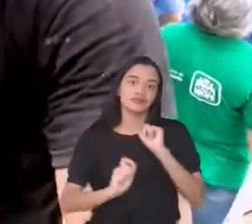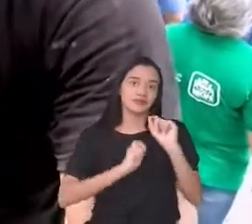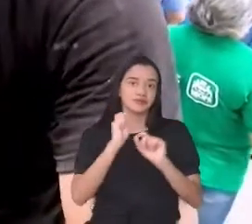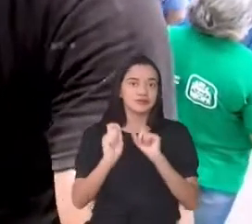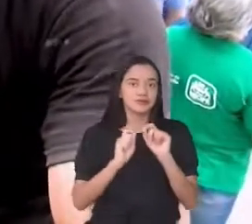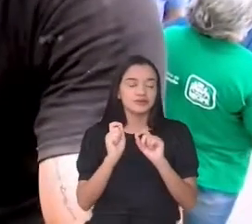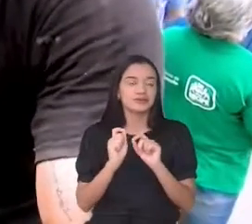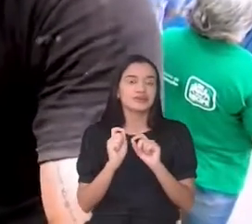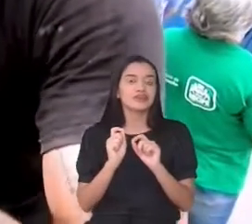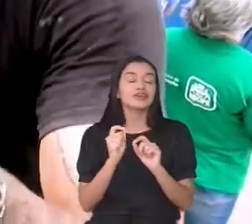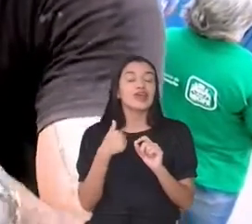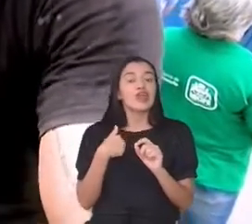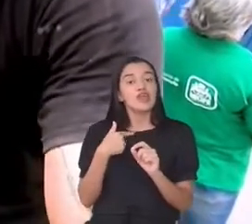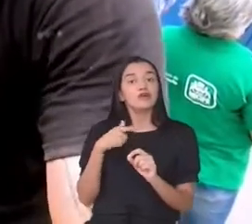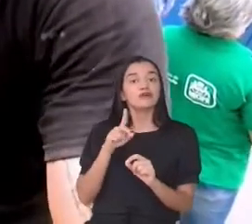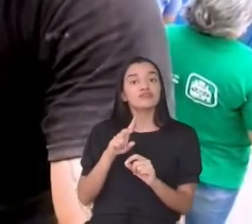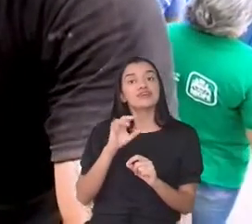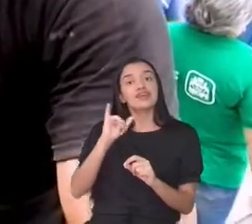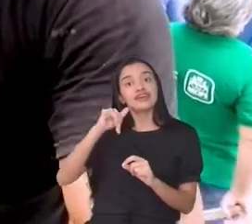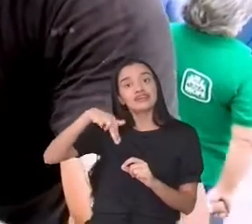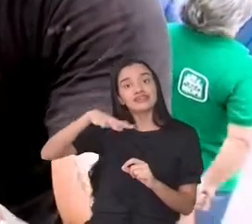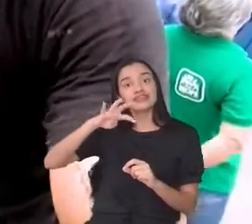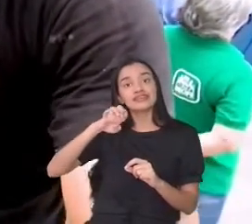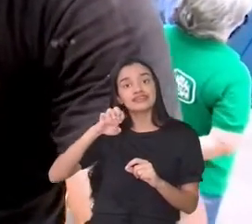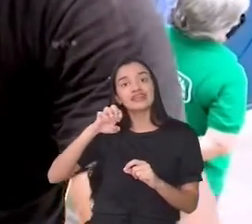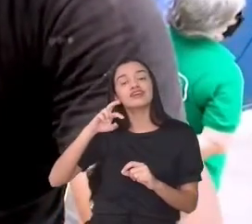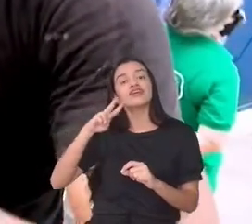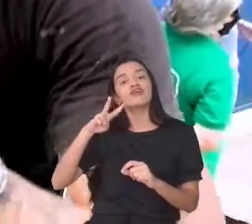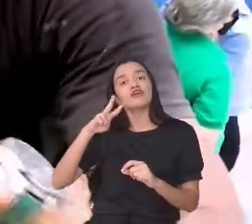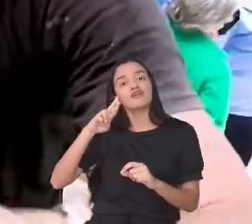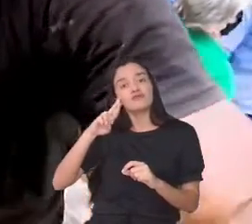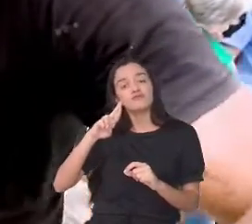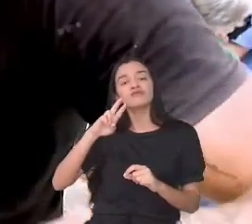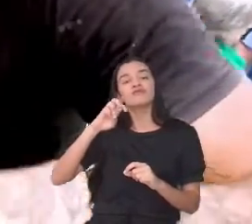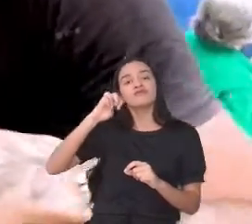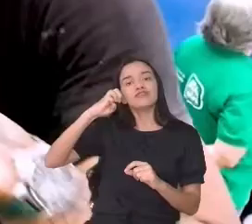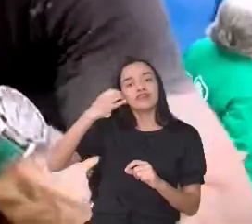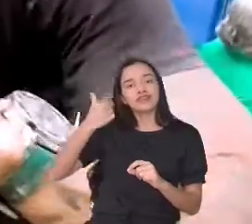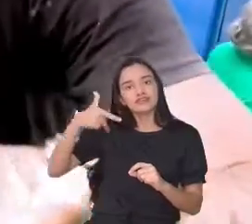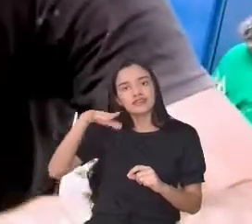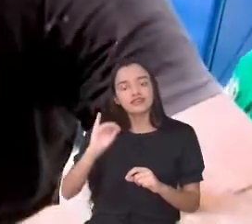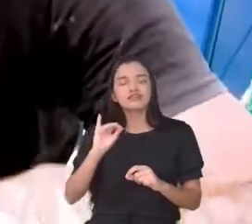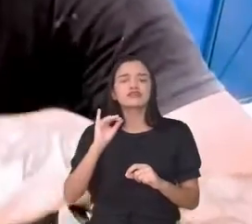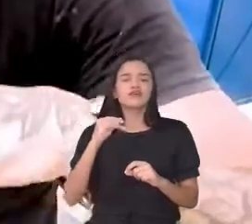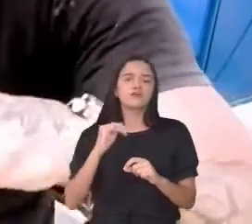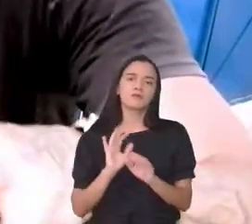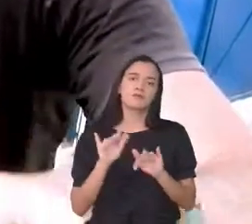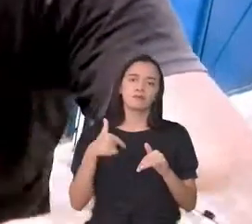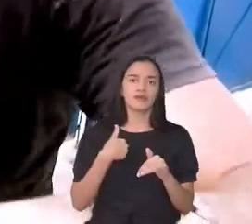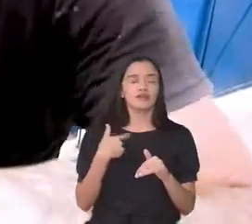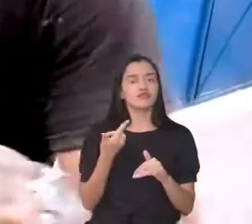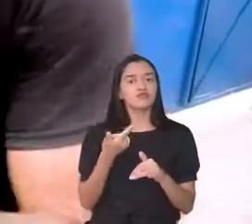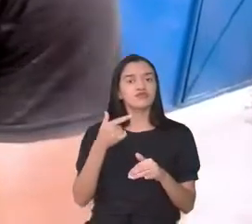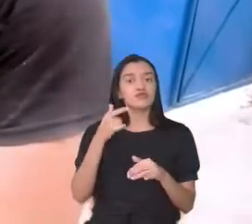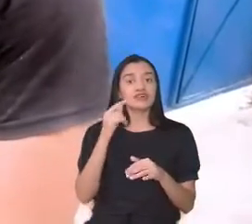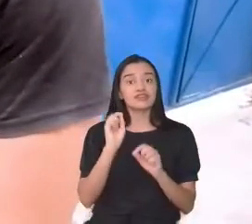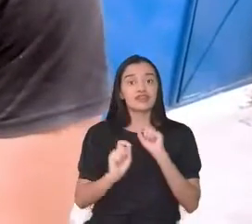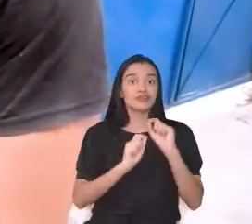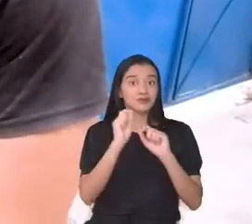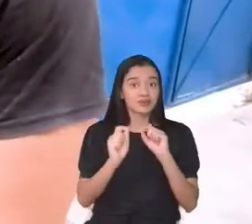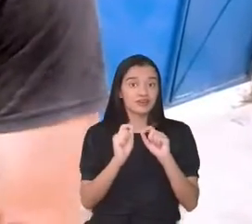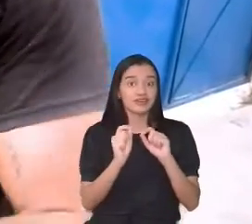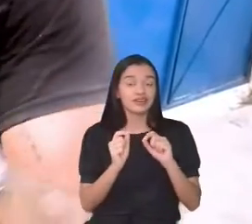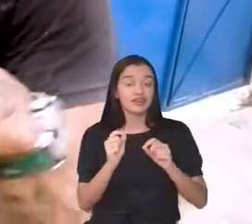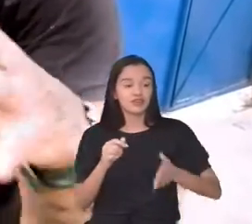pequenas intervenções quando o Plante Amor surge, quando eu fazendo intervenções no lixo urbano da